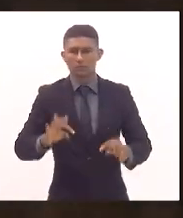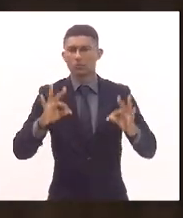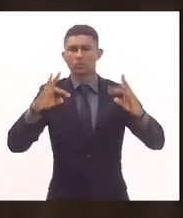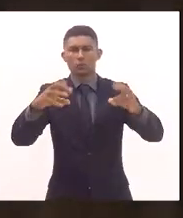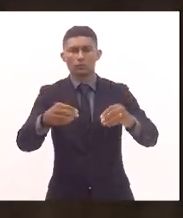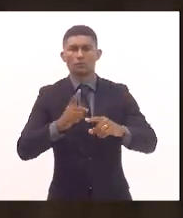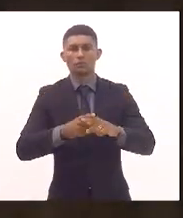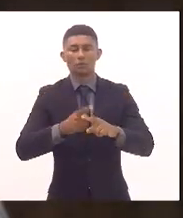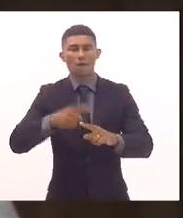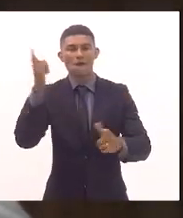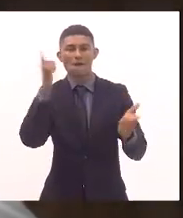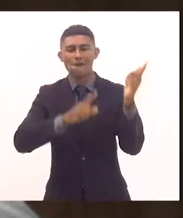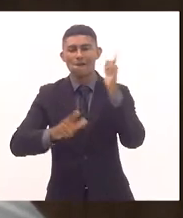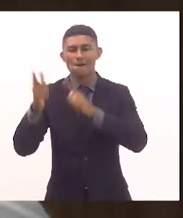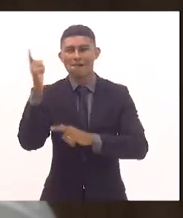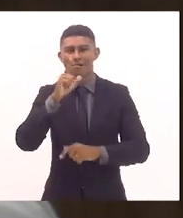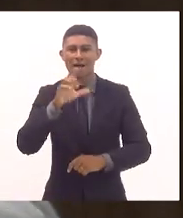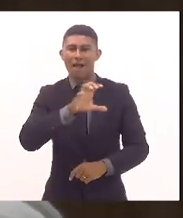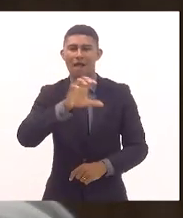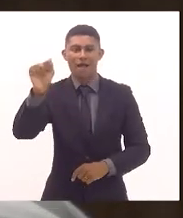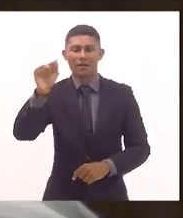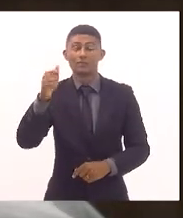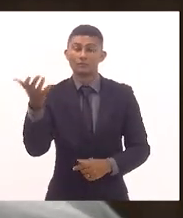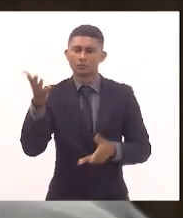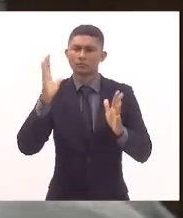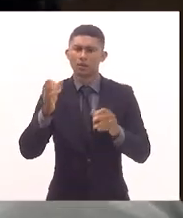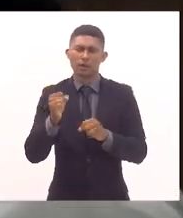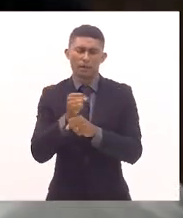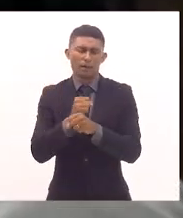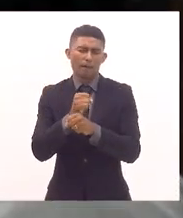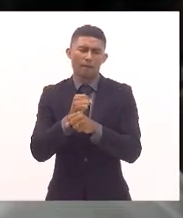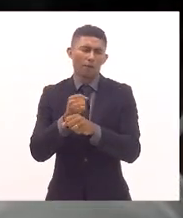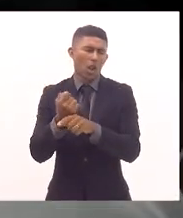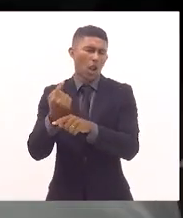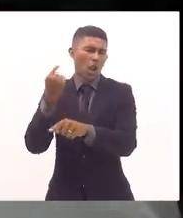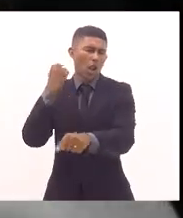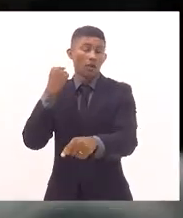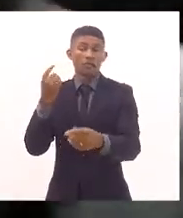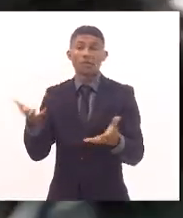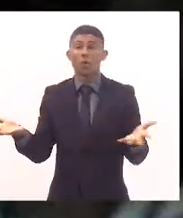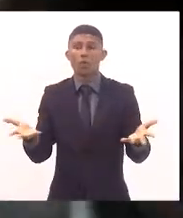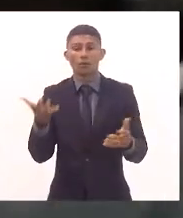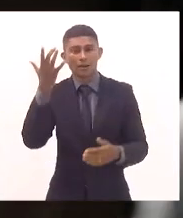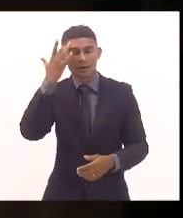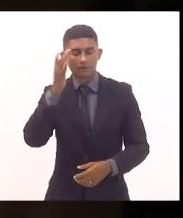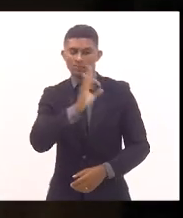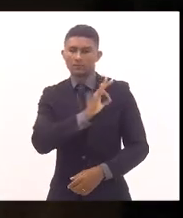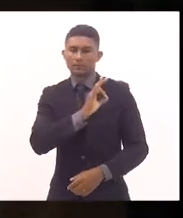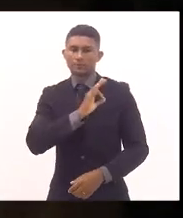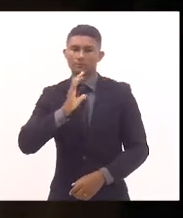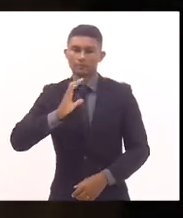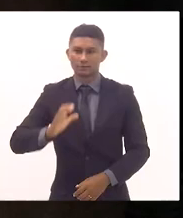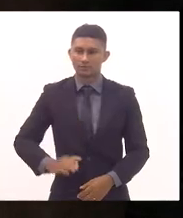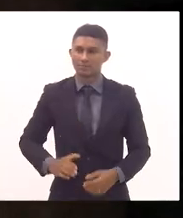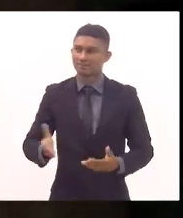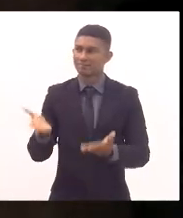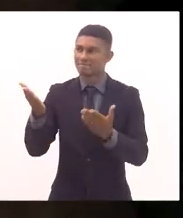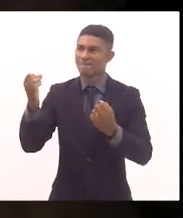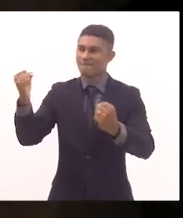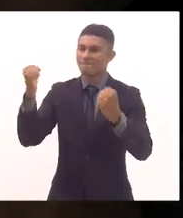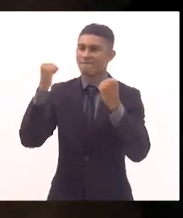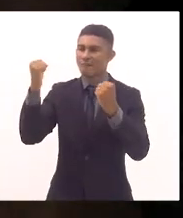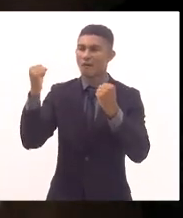essa conquista. É uma demanda já muito antiga e eu acredito que hoje a Polícia Civil fica mais